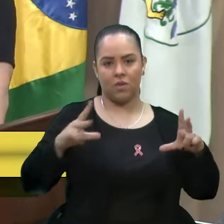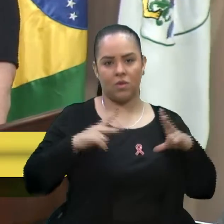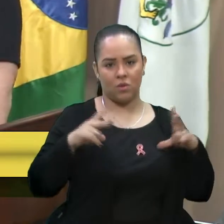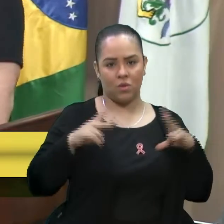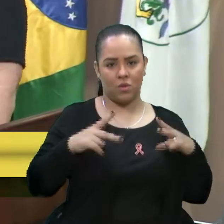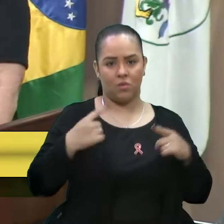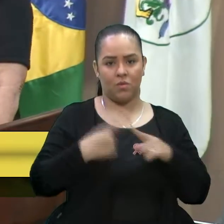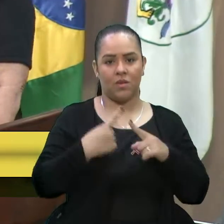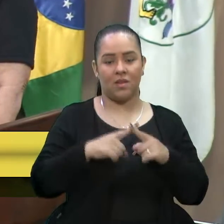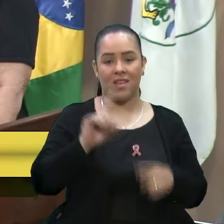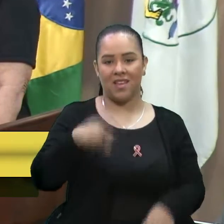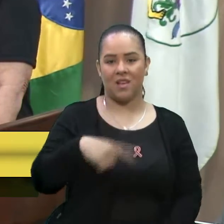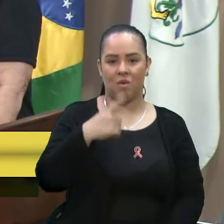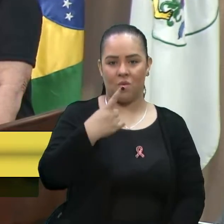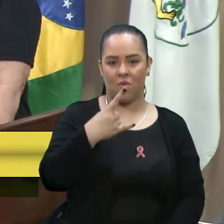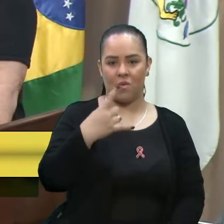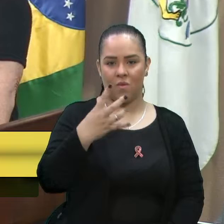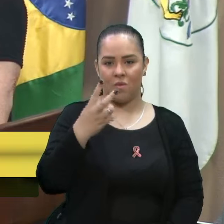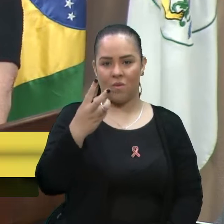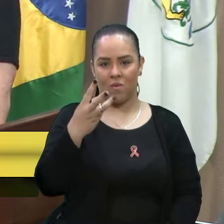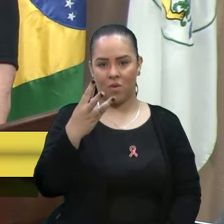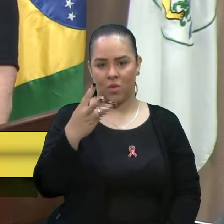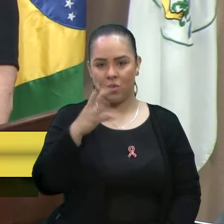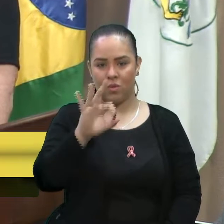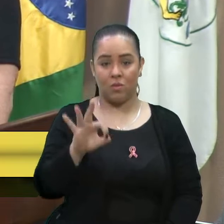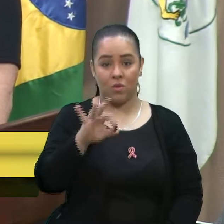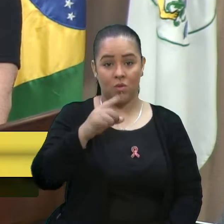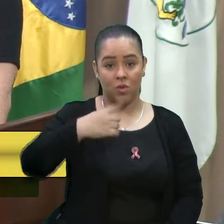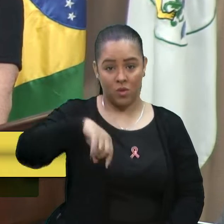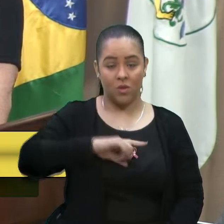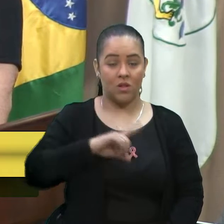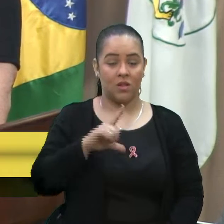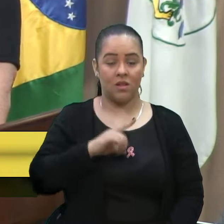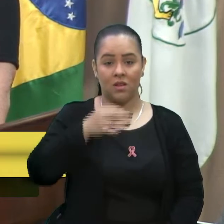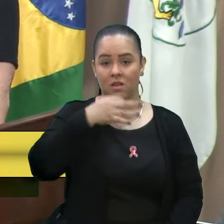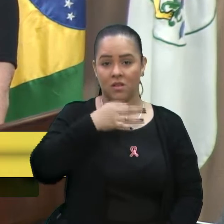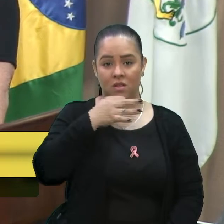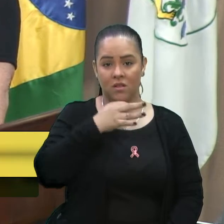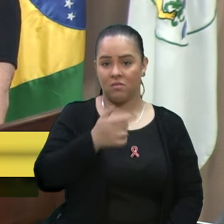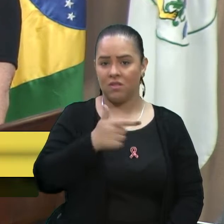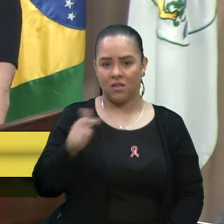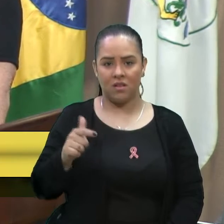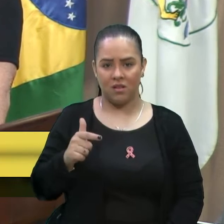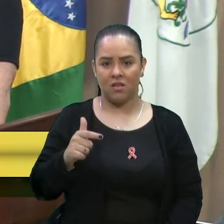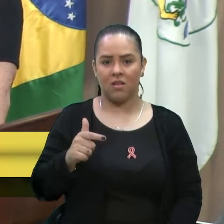é de 14%. E temos em Caxias do Sul, não temos plano de carreira.